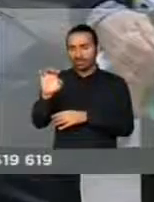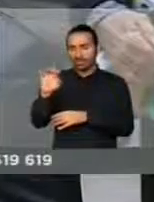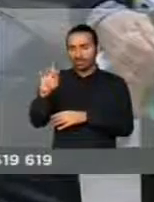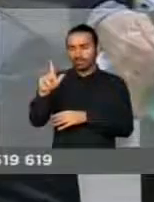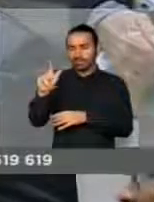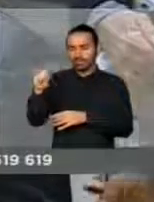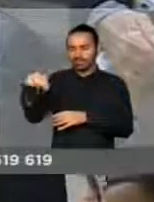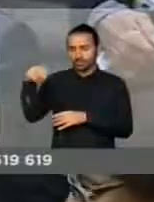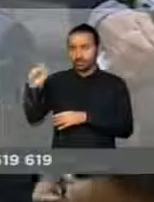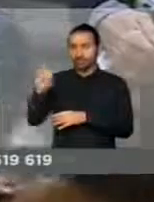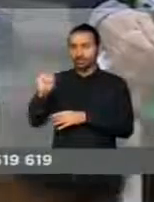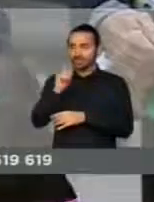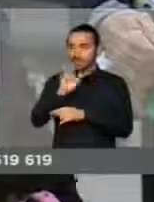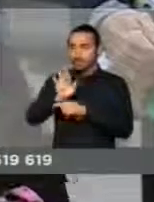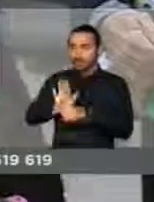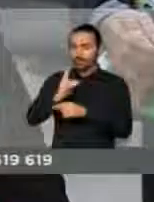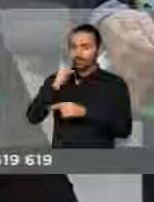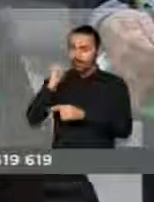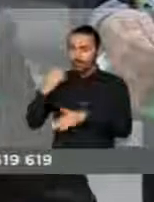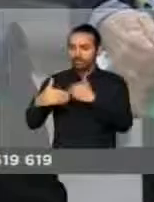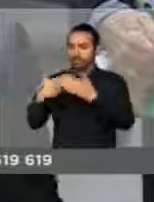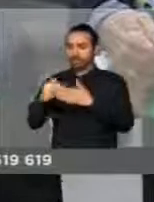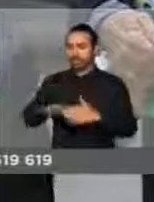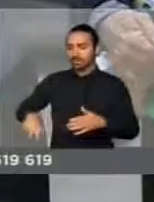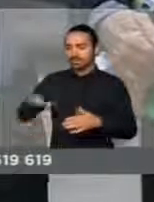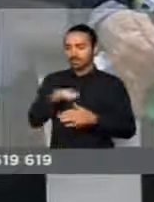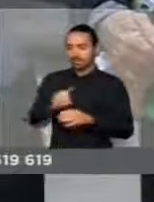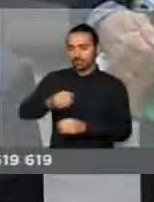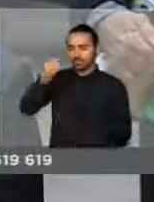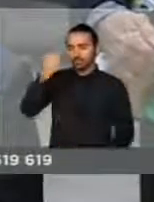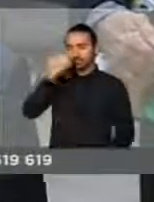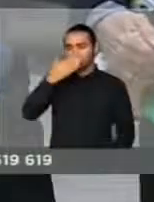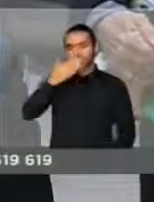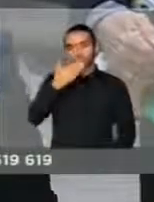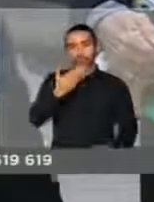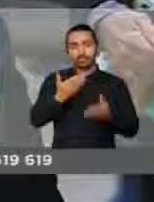continuidade para a retomada do crescimento desse setor, senhor presidente. Muito obrigado. Gostaria que constasse na voz do Brasil.